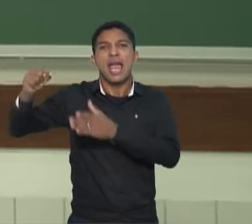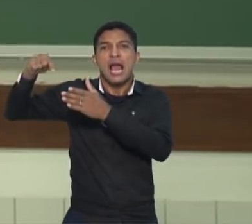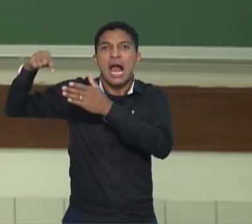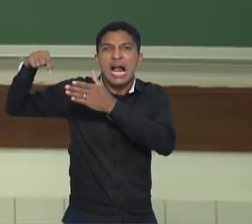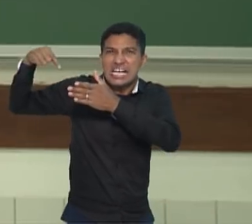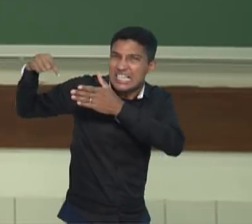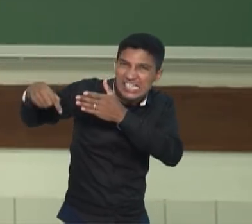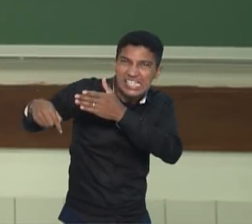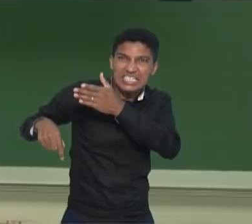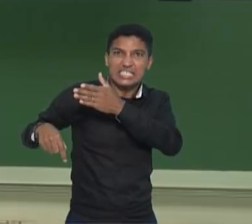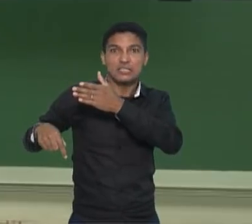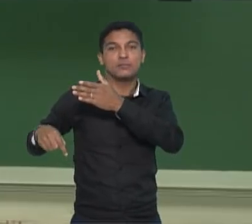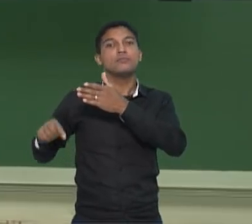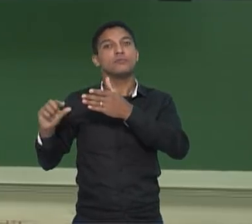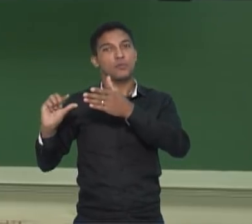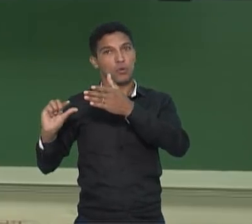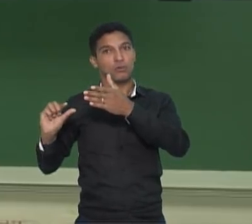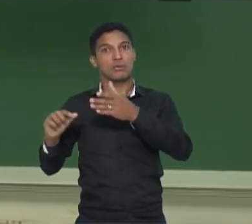menor.